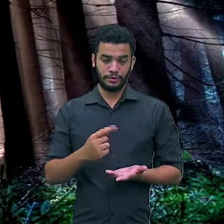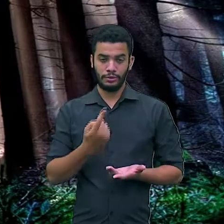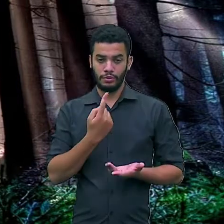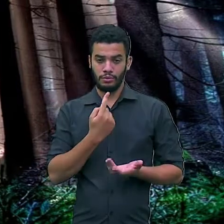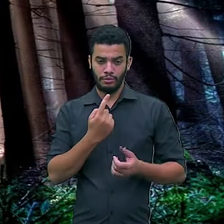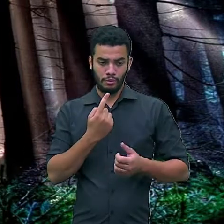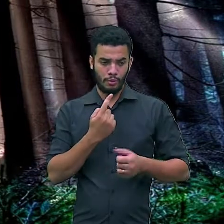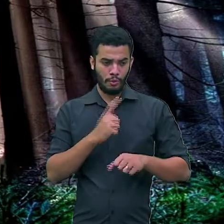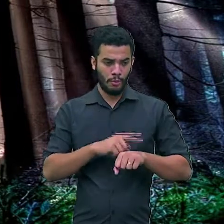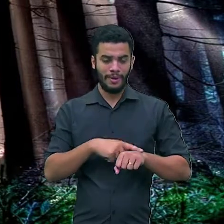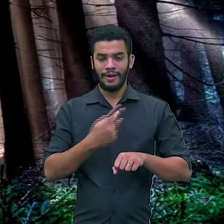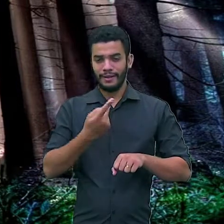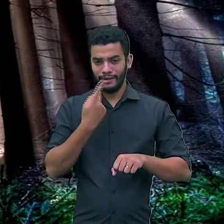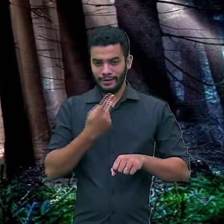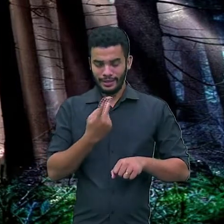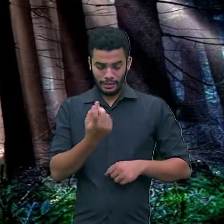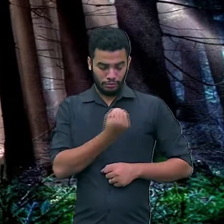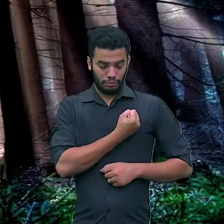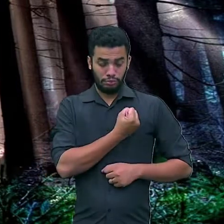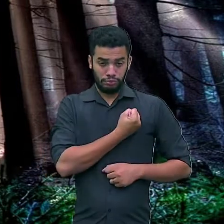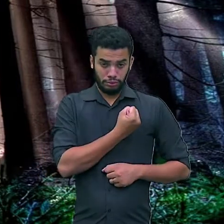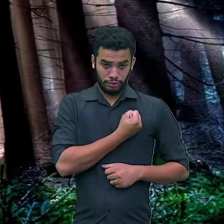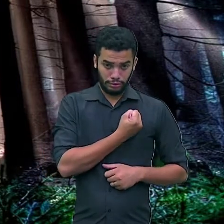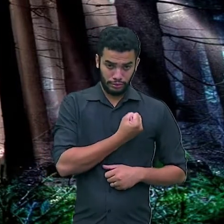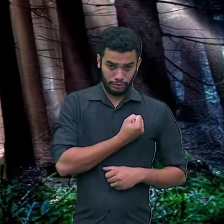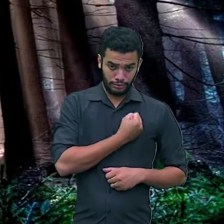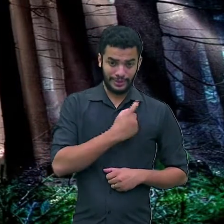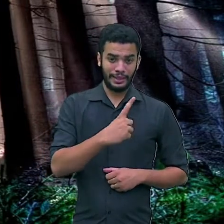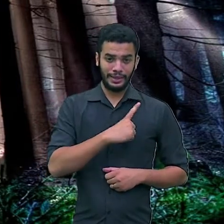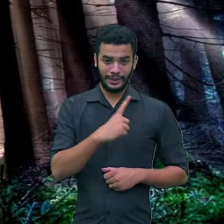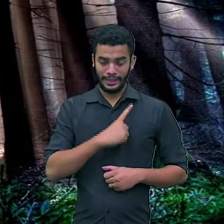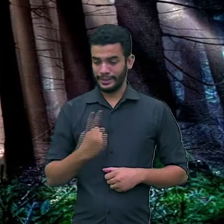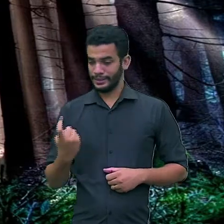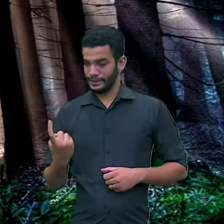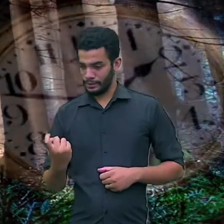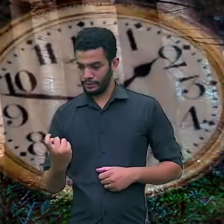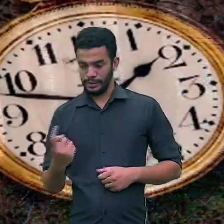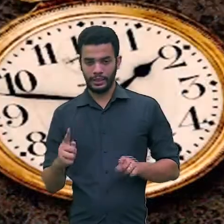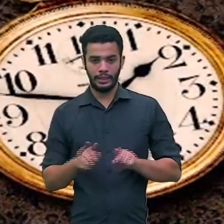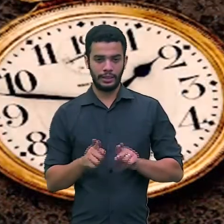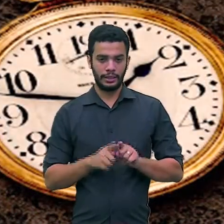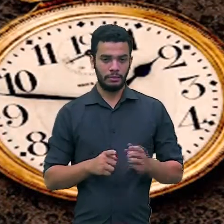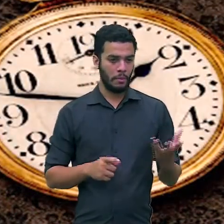de números, eu estou falando de quê? De singular e plural.